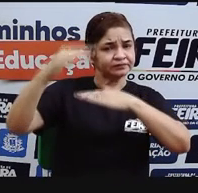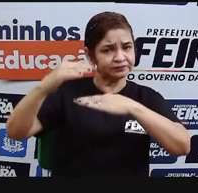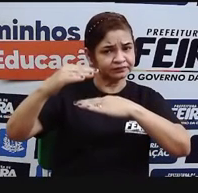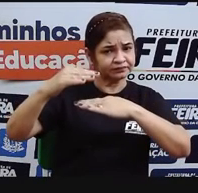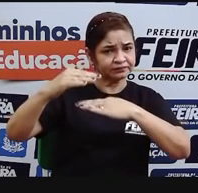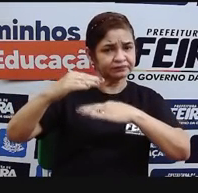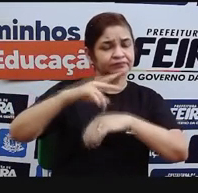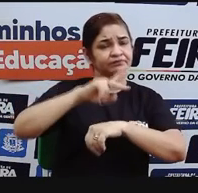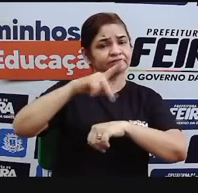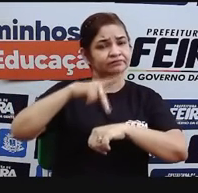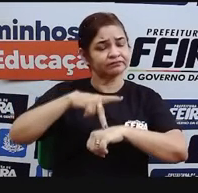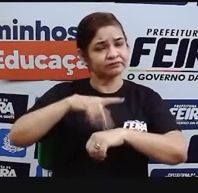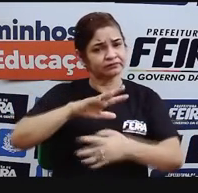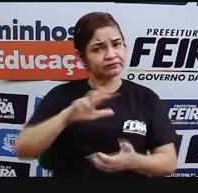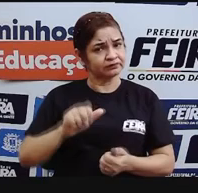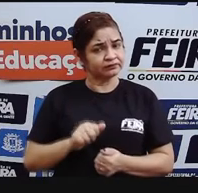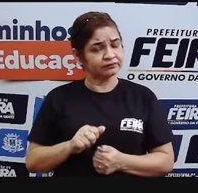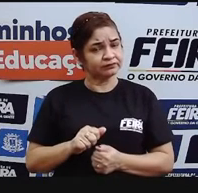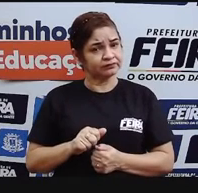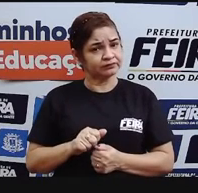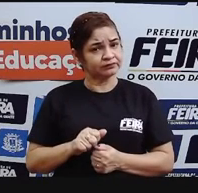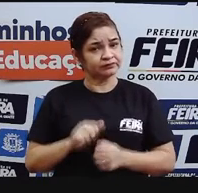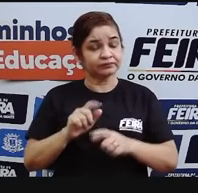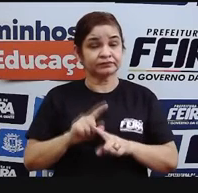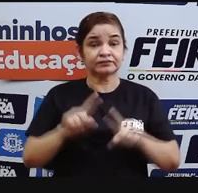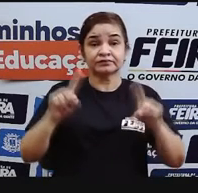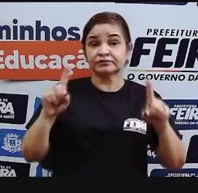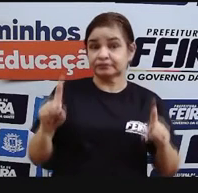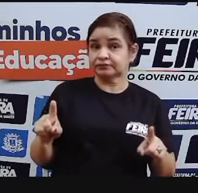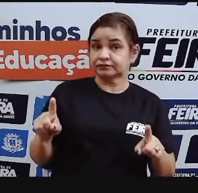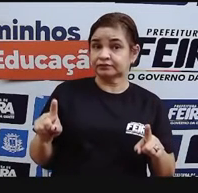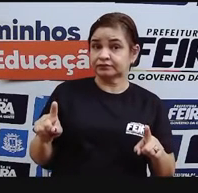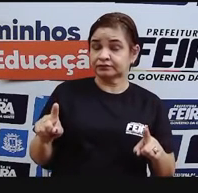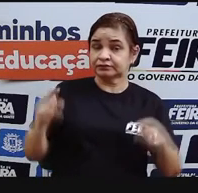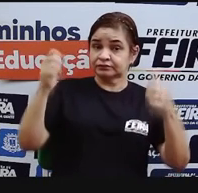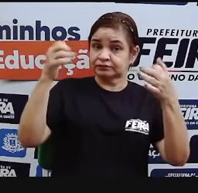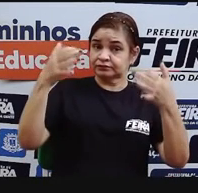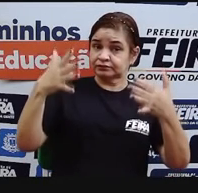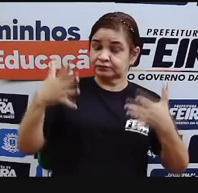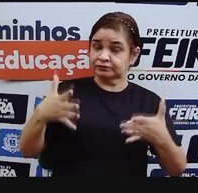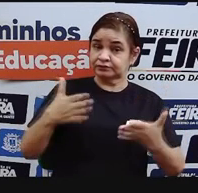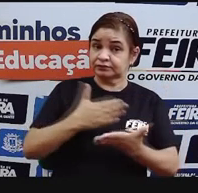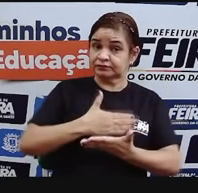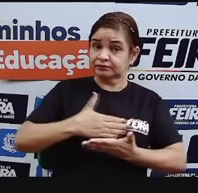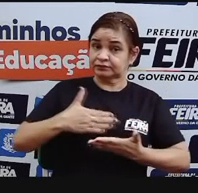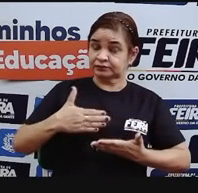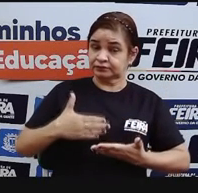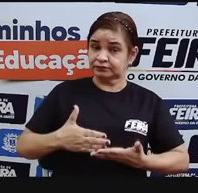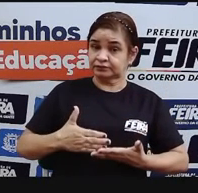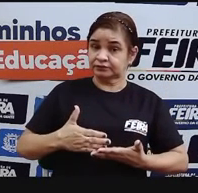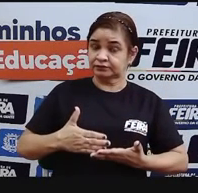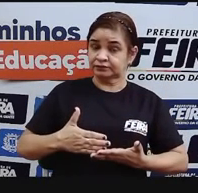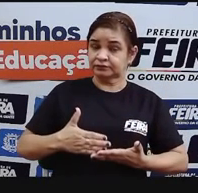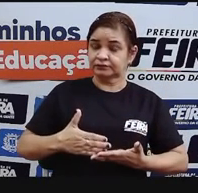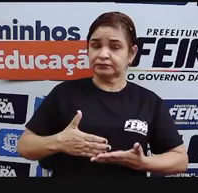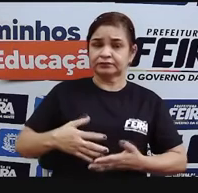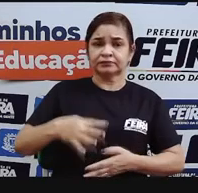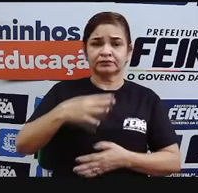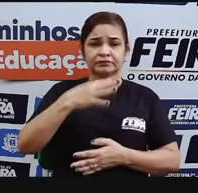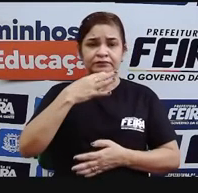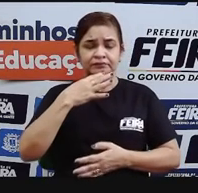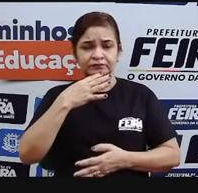mundo? Não, pelo contrário. O que eu estou dizendo com vocês é que a partir do momento que a gente tem acesso à